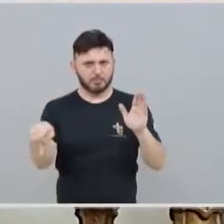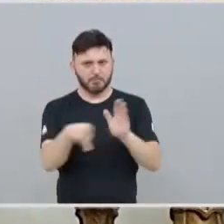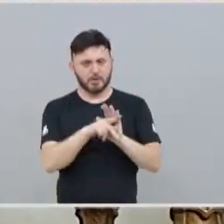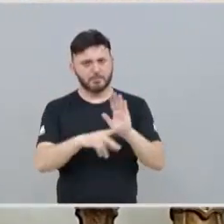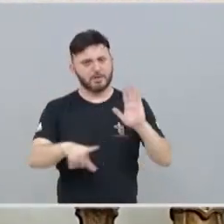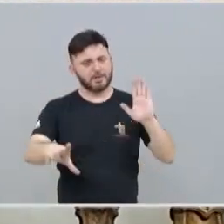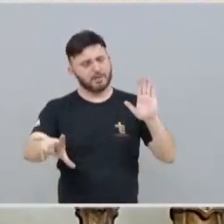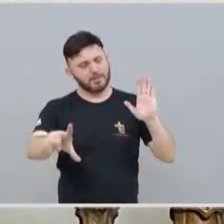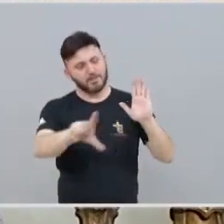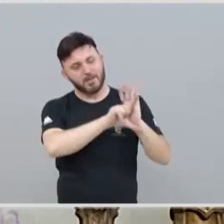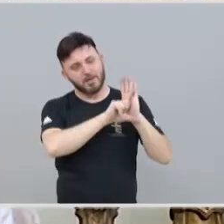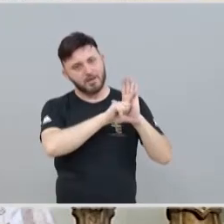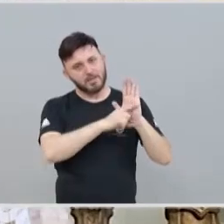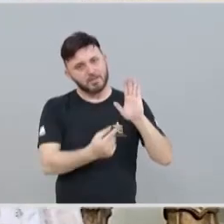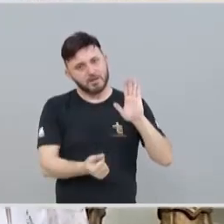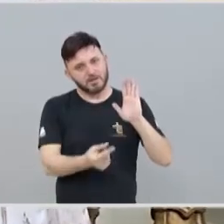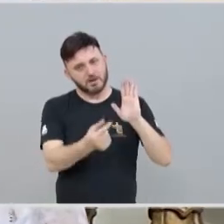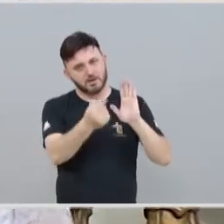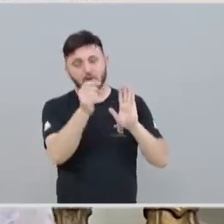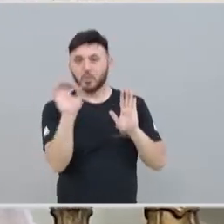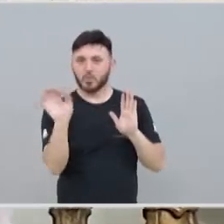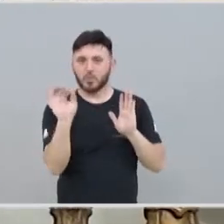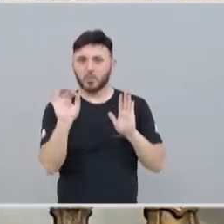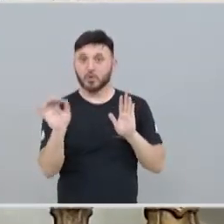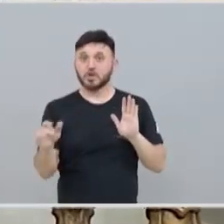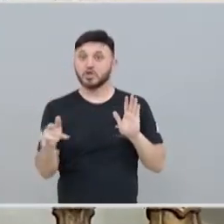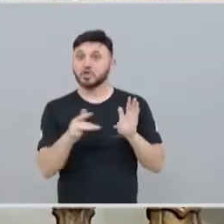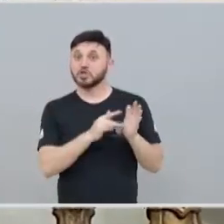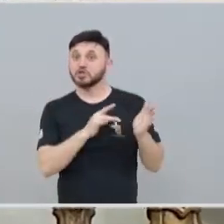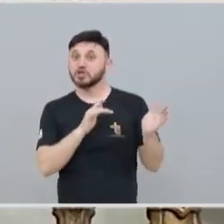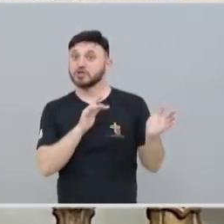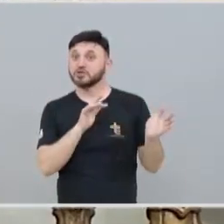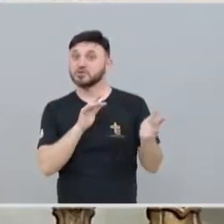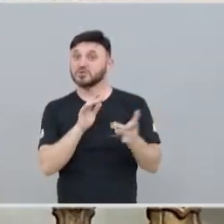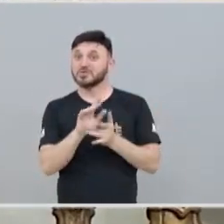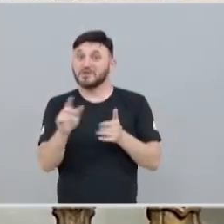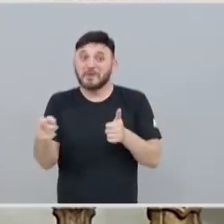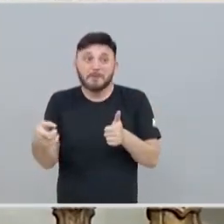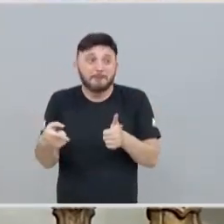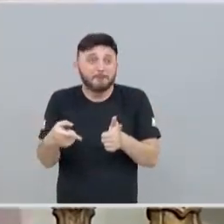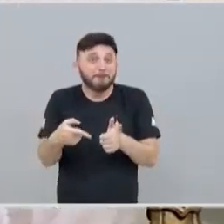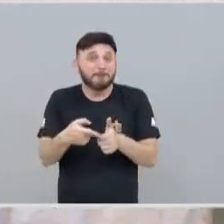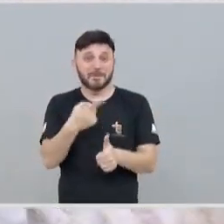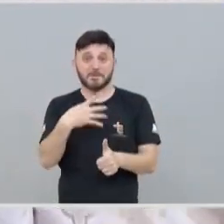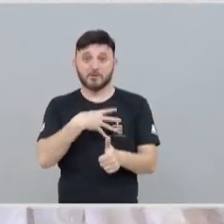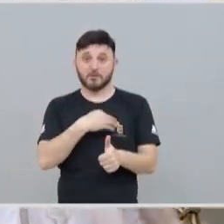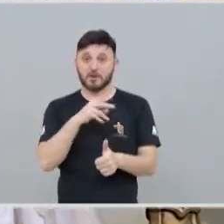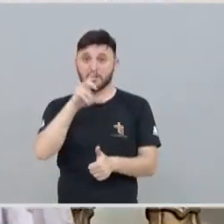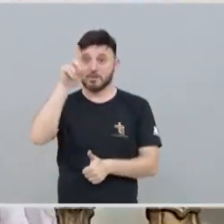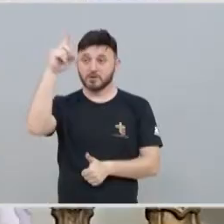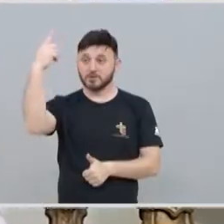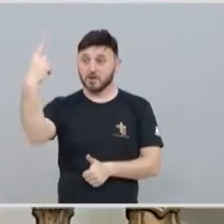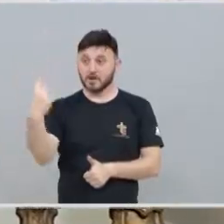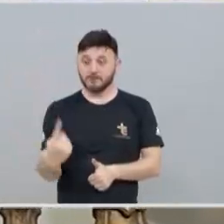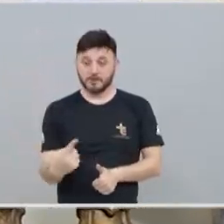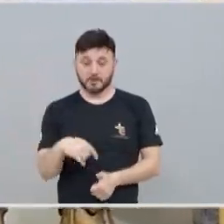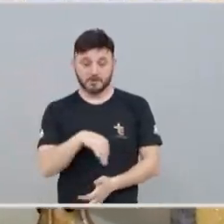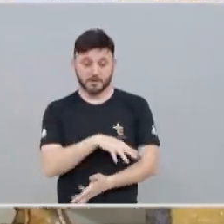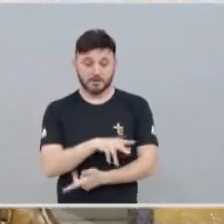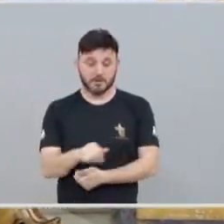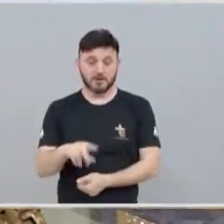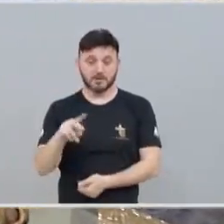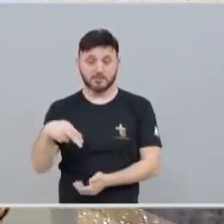jesus foi o primeiro primogênito ar rezou citar por favor venha aqui